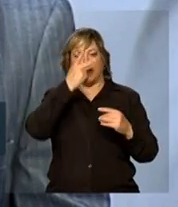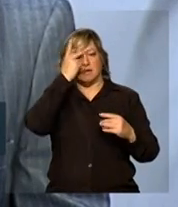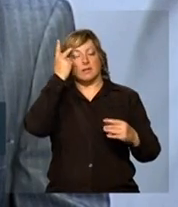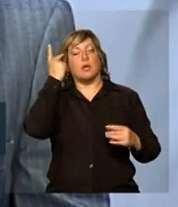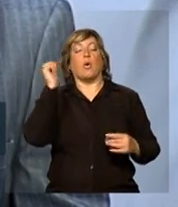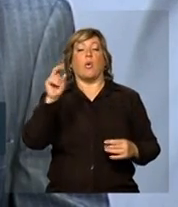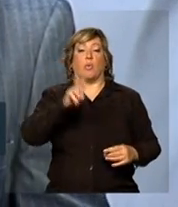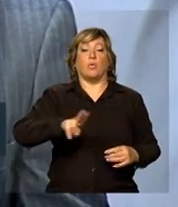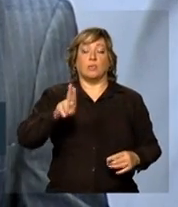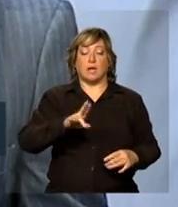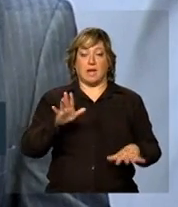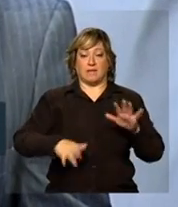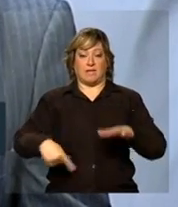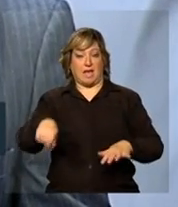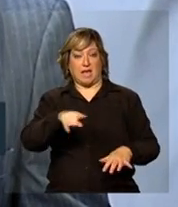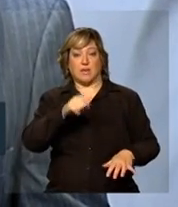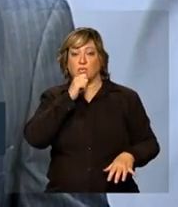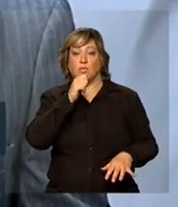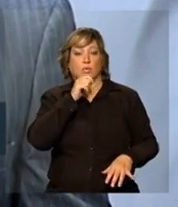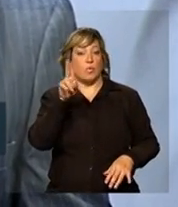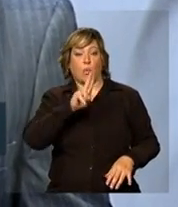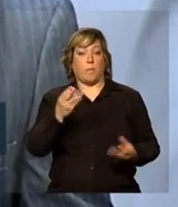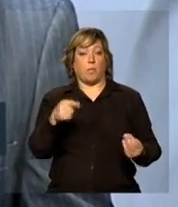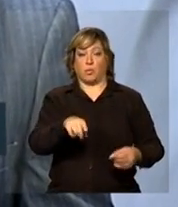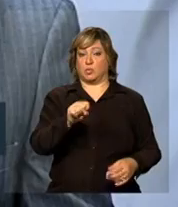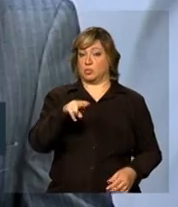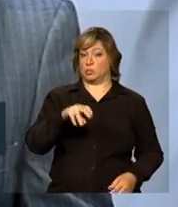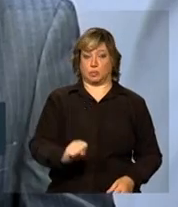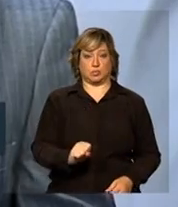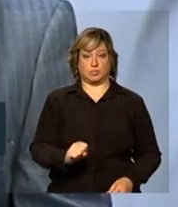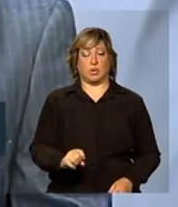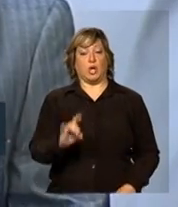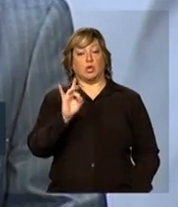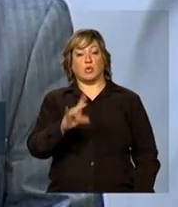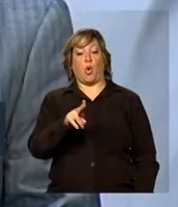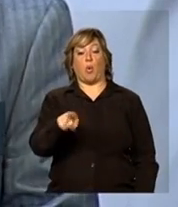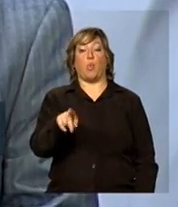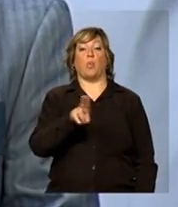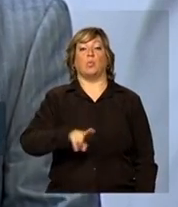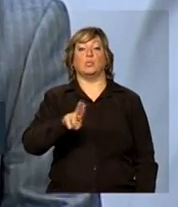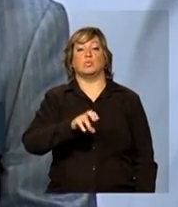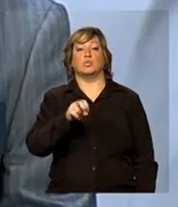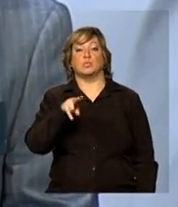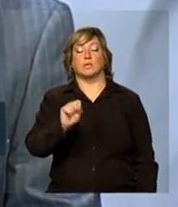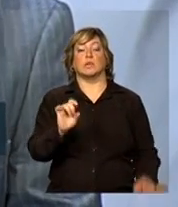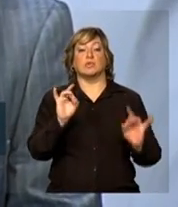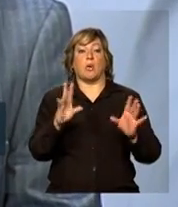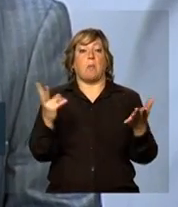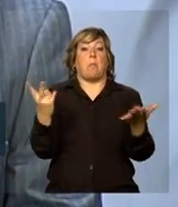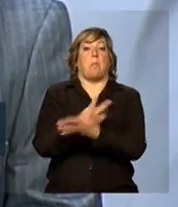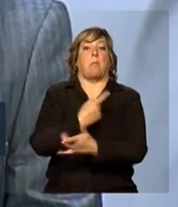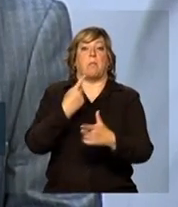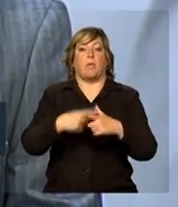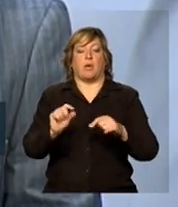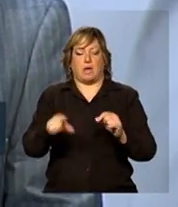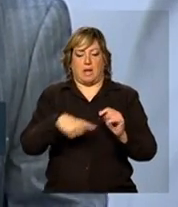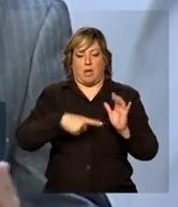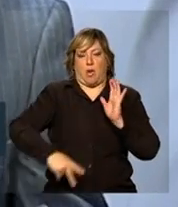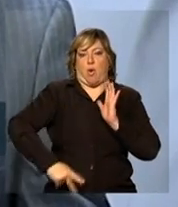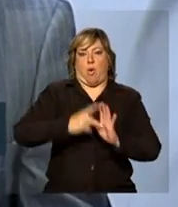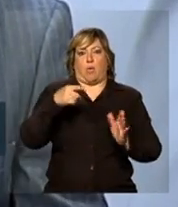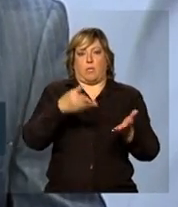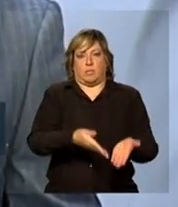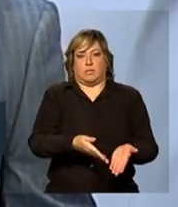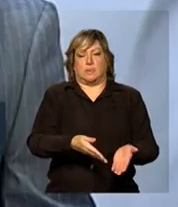que, às vezes, não são usuários diários do SUS e que só usaram o SUS no momento crítico da sua vida, como o momento do transplante,